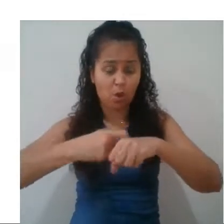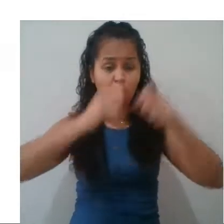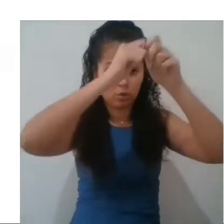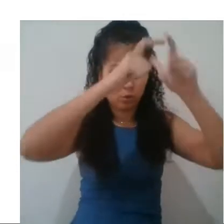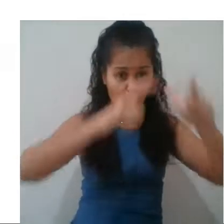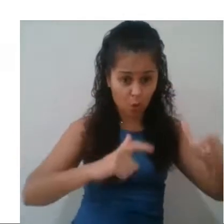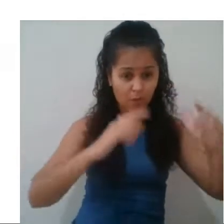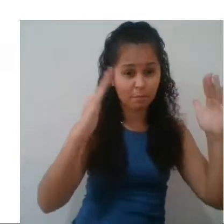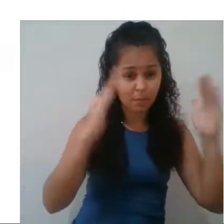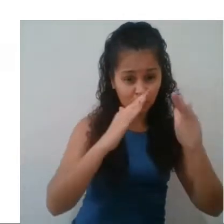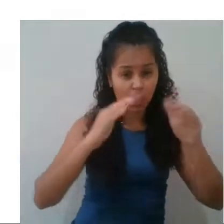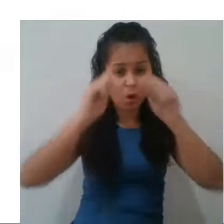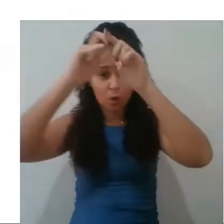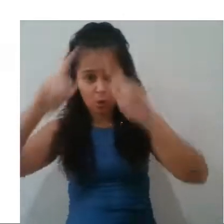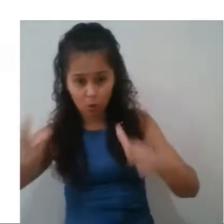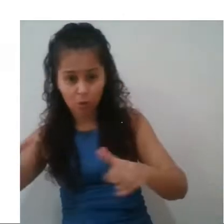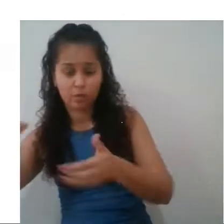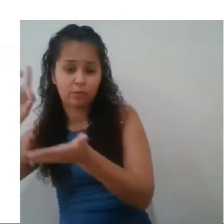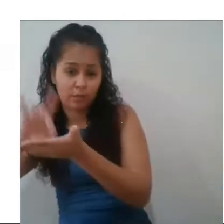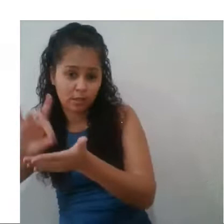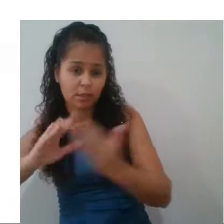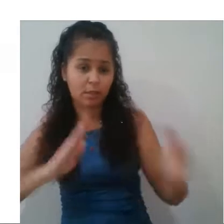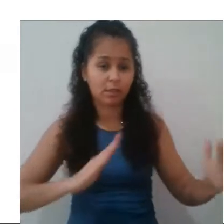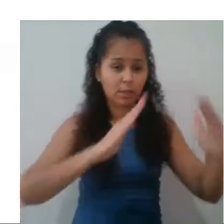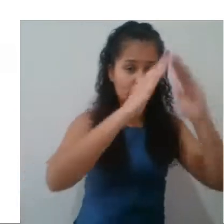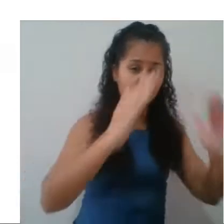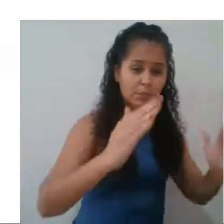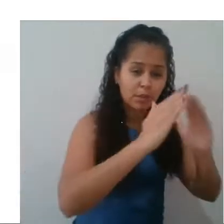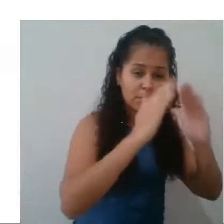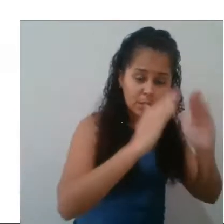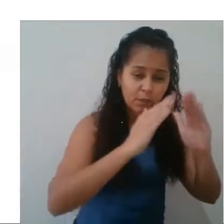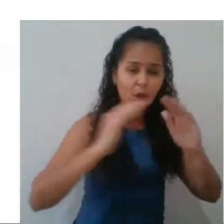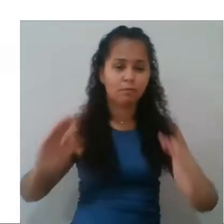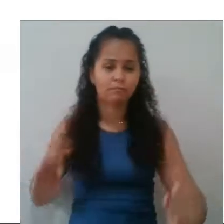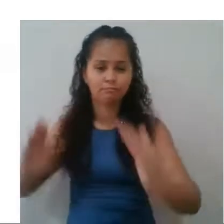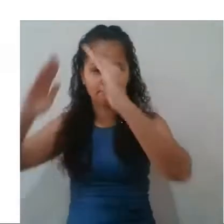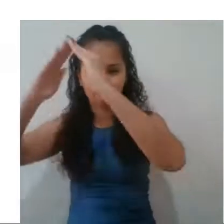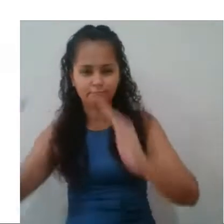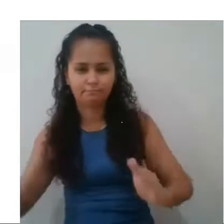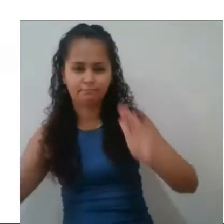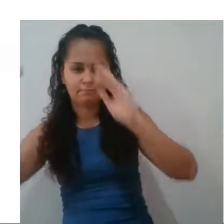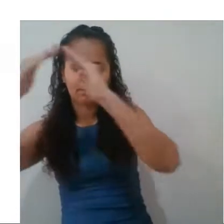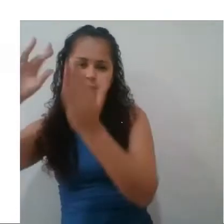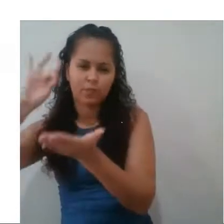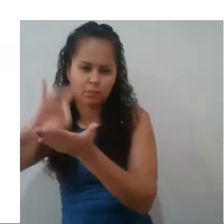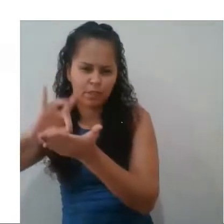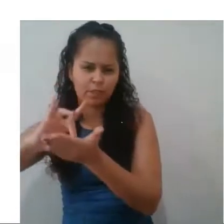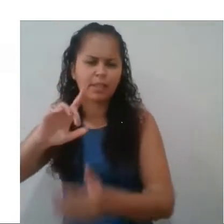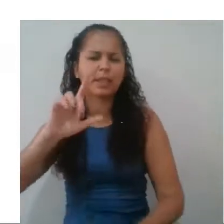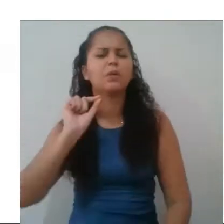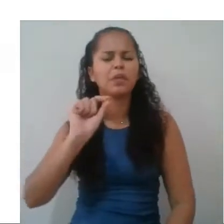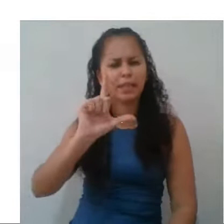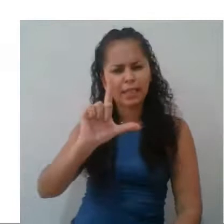cone original e da pirâmide menor com a pirâmide original. E quando eu digo elementos lineares, são aqueles elementos que